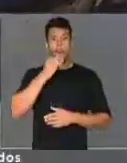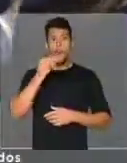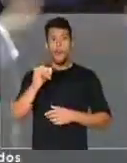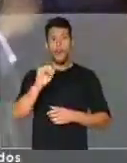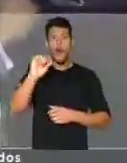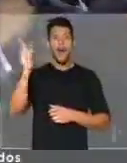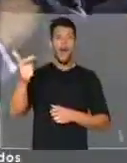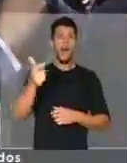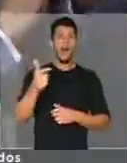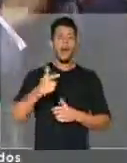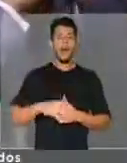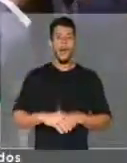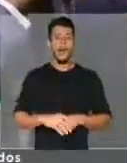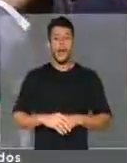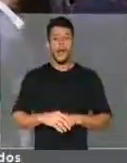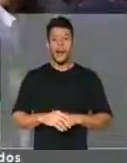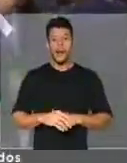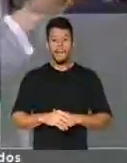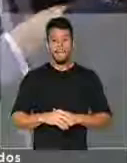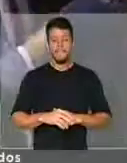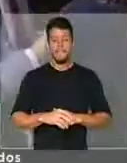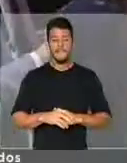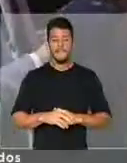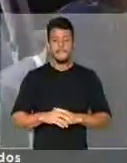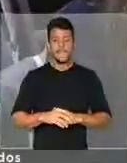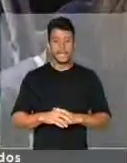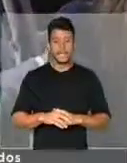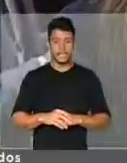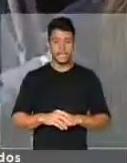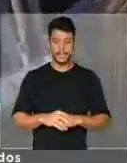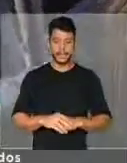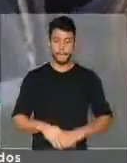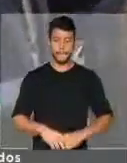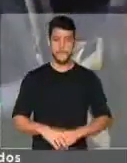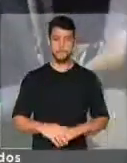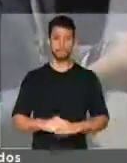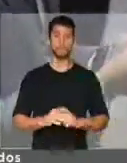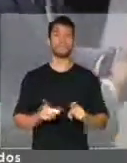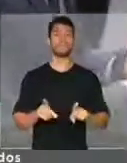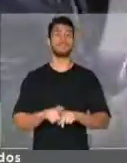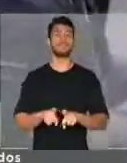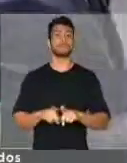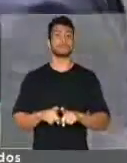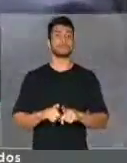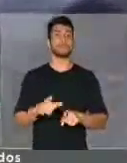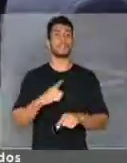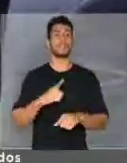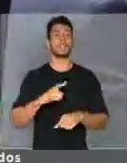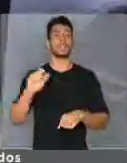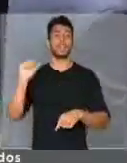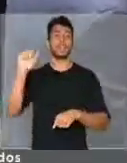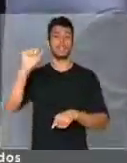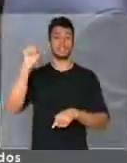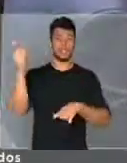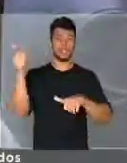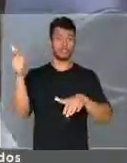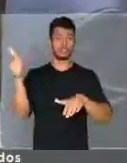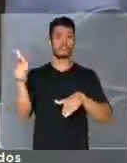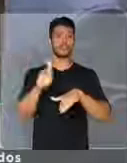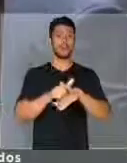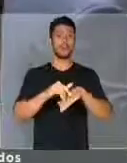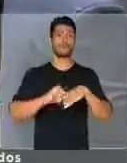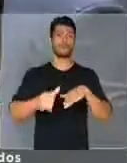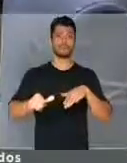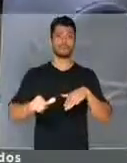com isso economizar recursos. E ainda a energia solar ter um incentivo no que